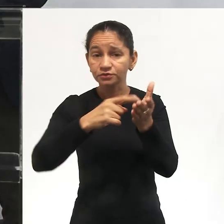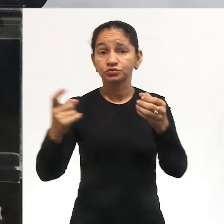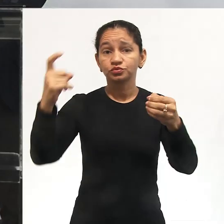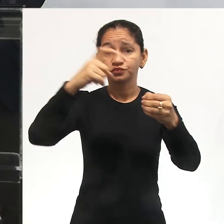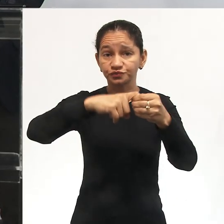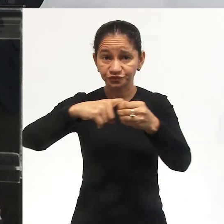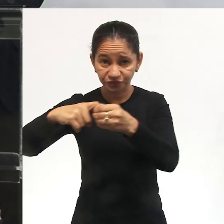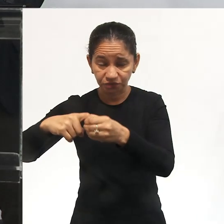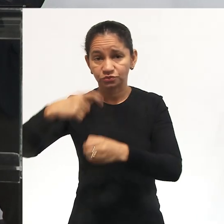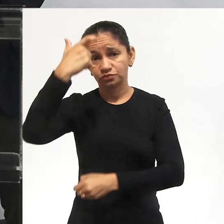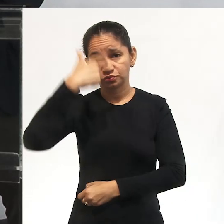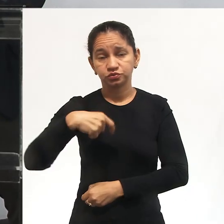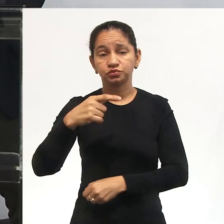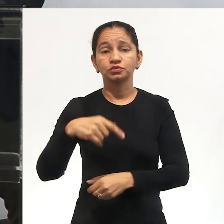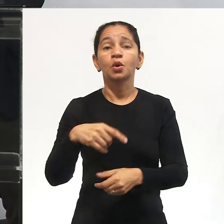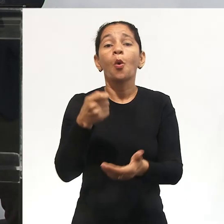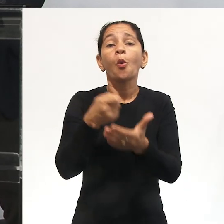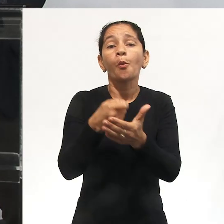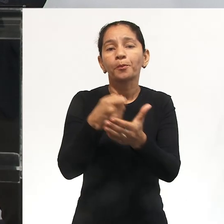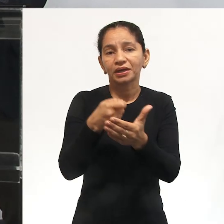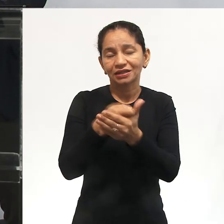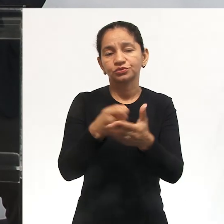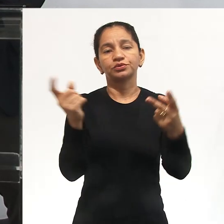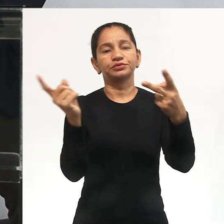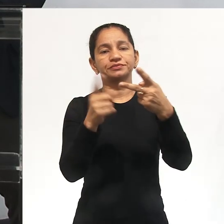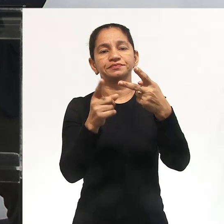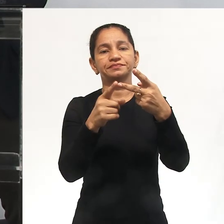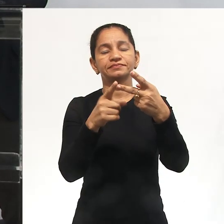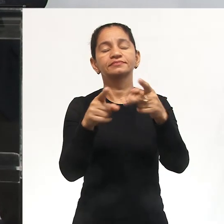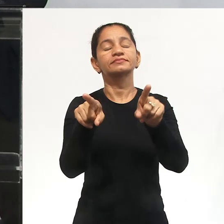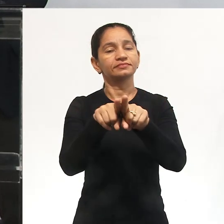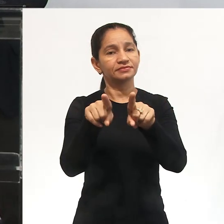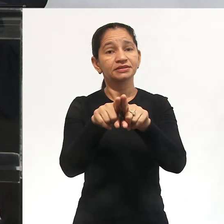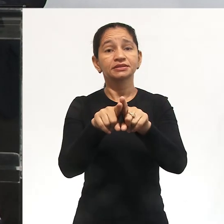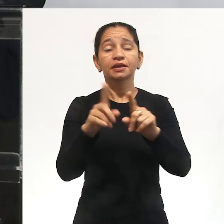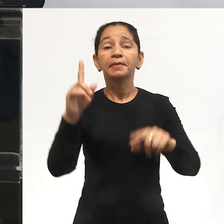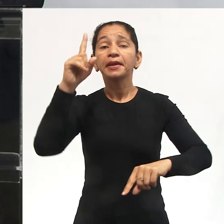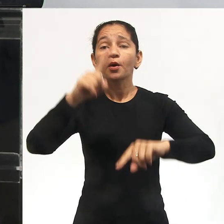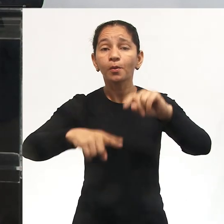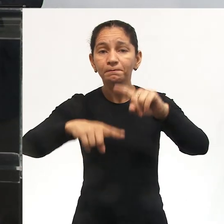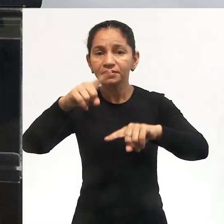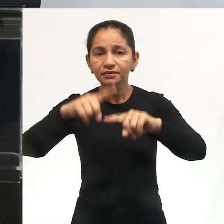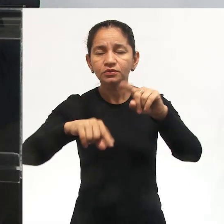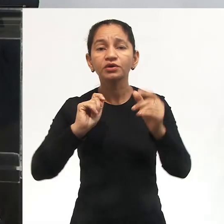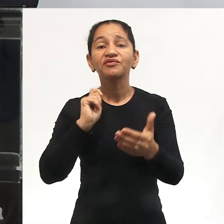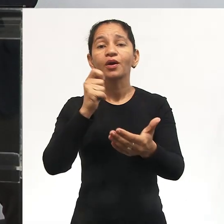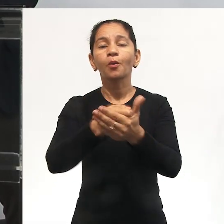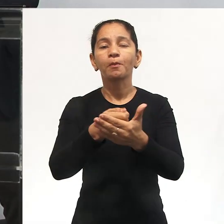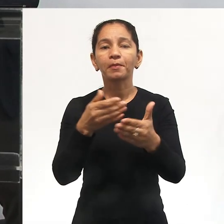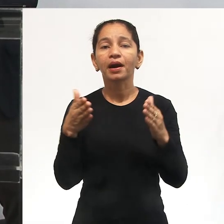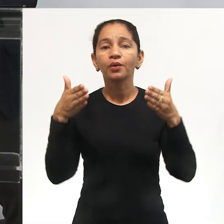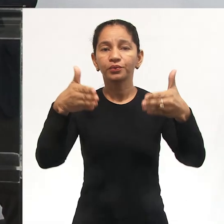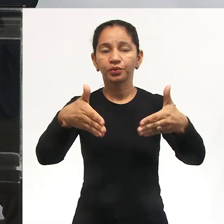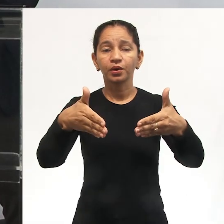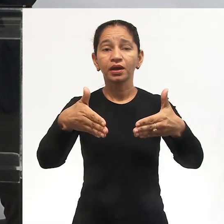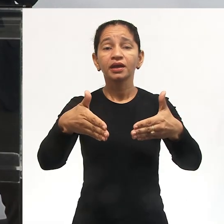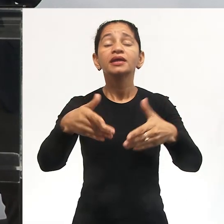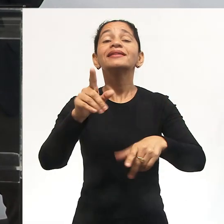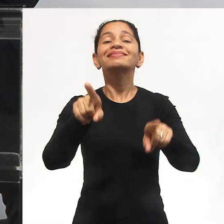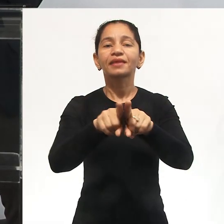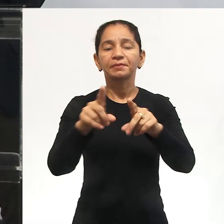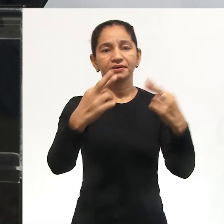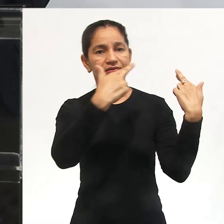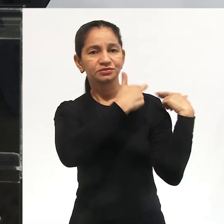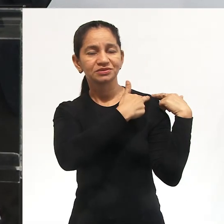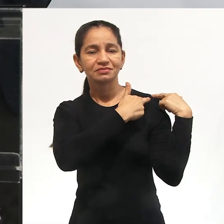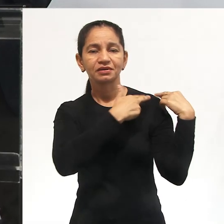é um documento vinculativo, obrigacional, que lida com o objeto definido e